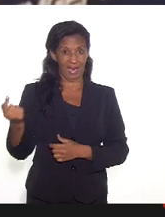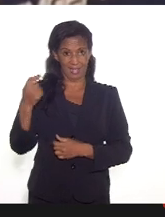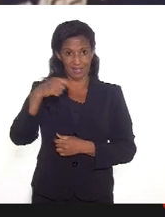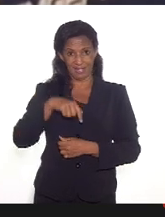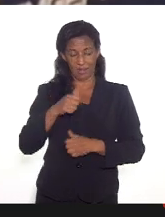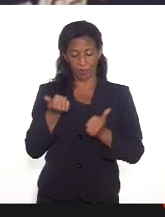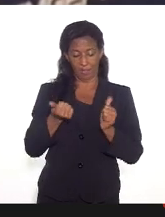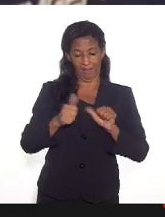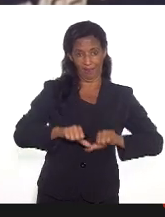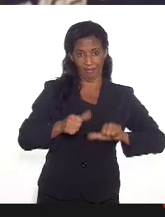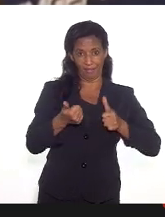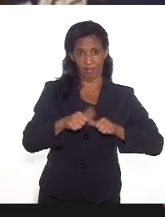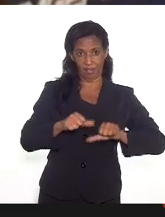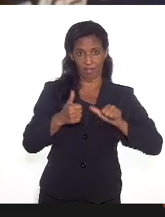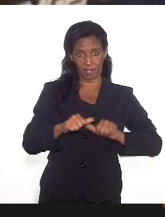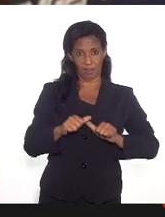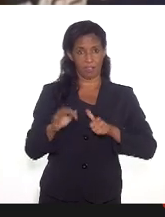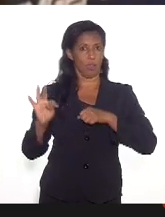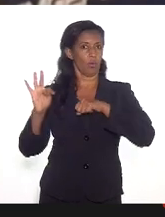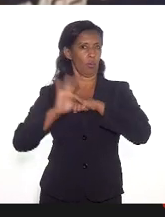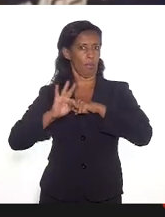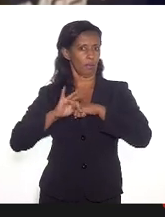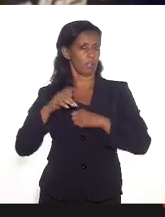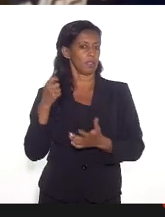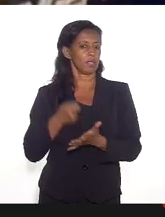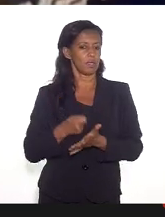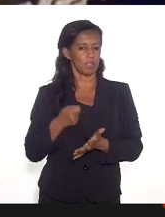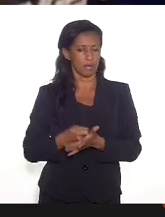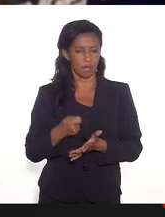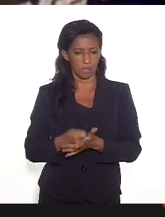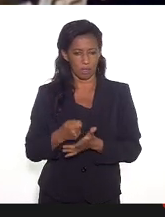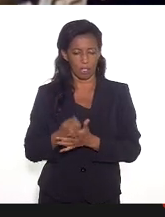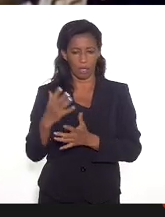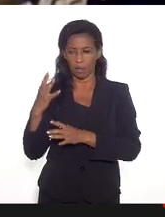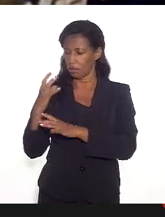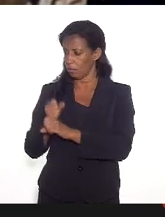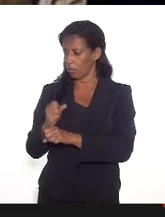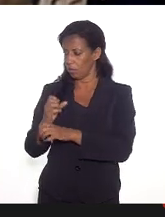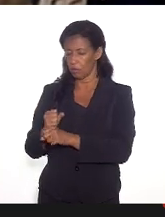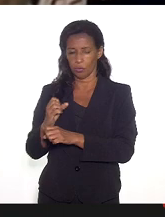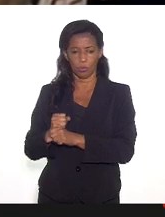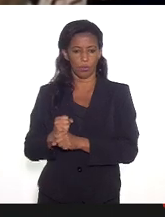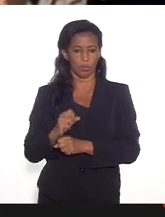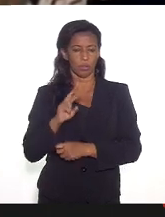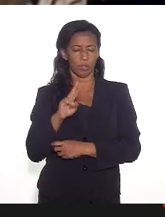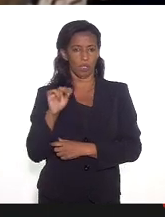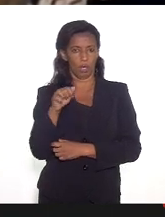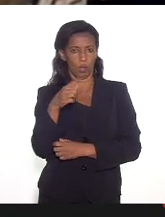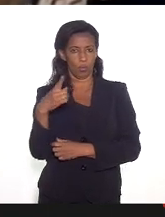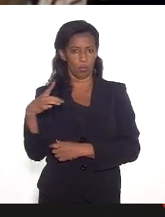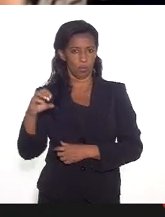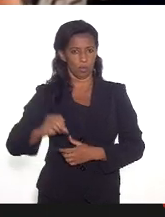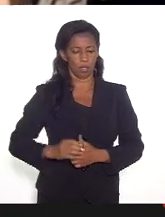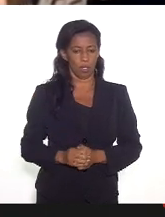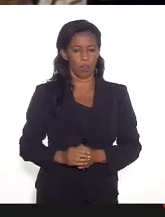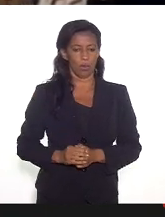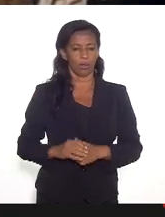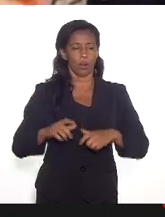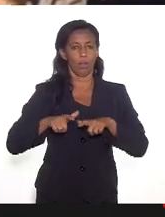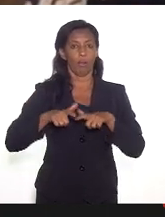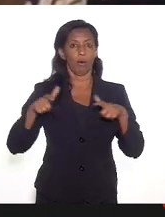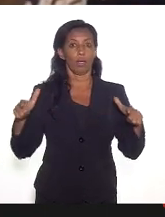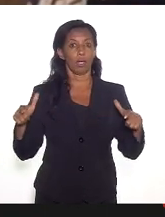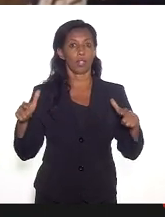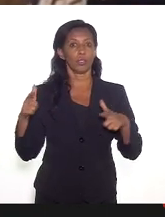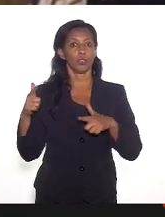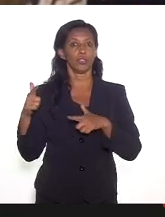do valor agregado, que é uma técnica exigida pelo Tribunal de Contas da União, e nós somos um dos primeiros grandes programas no Brasil